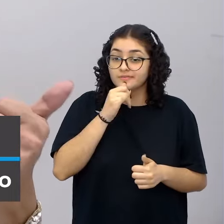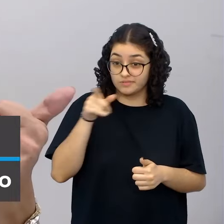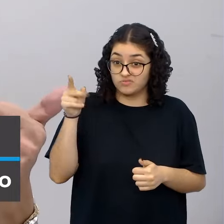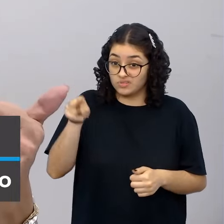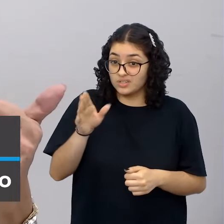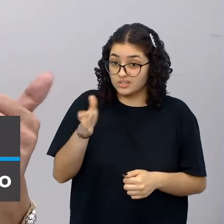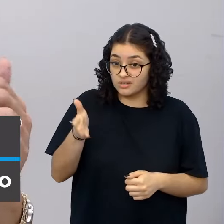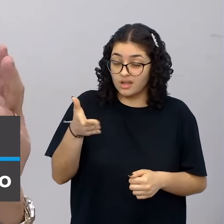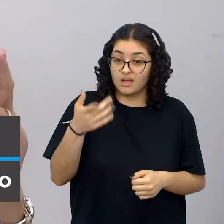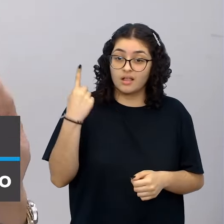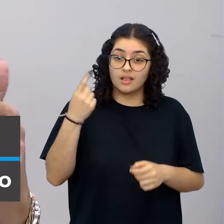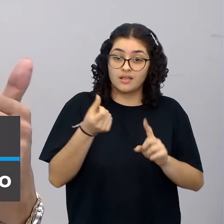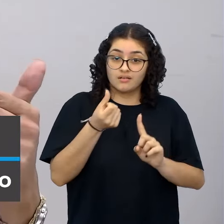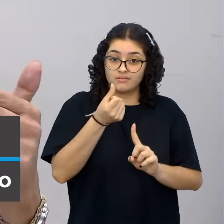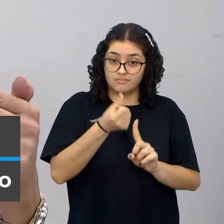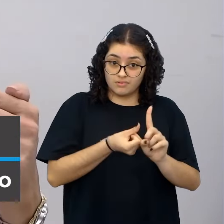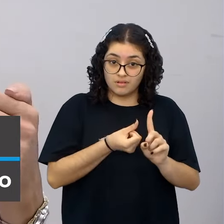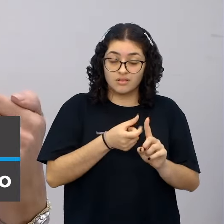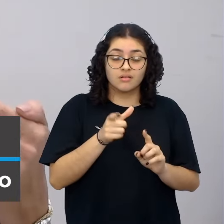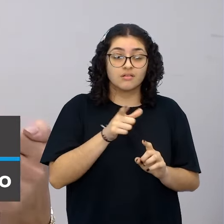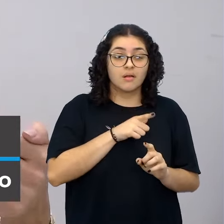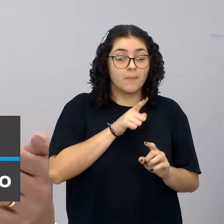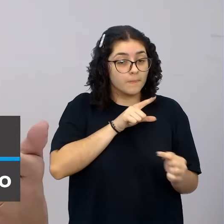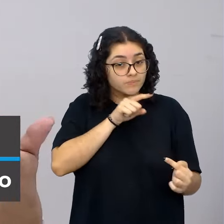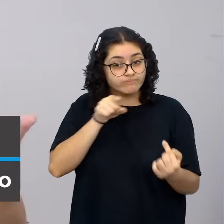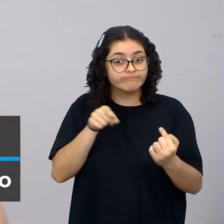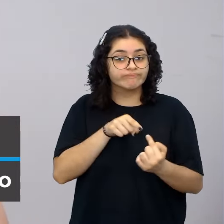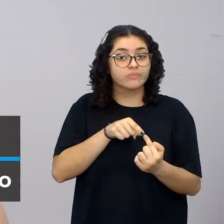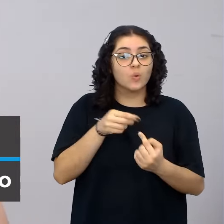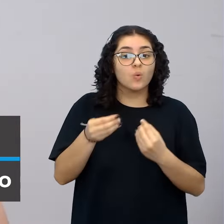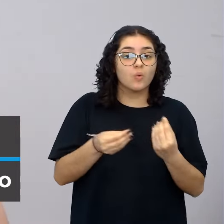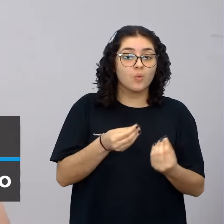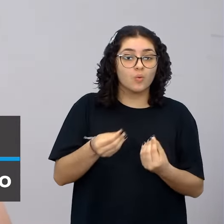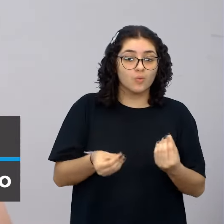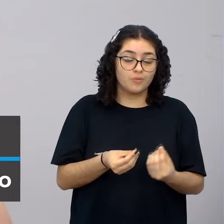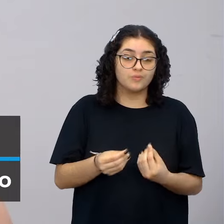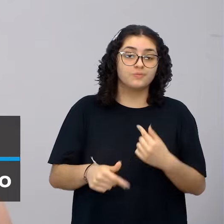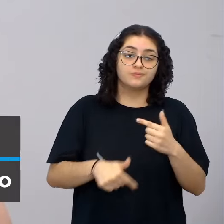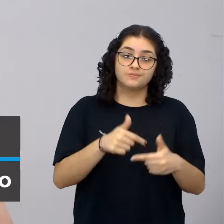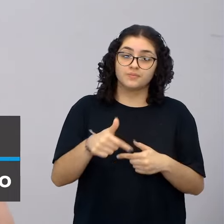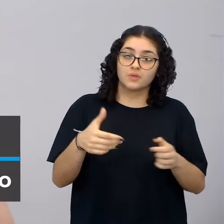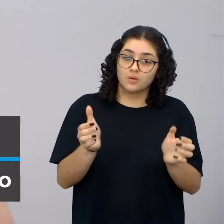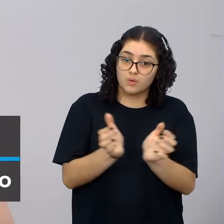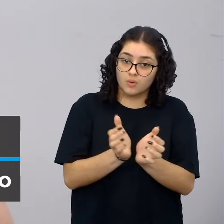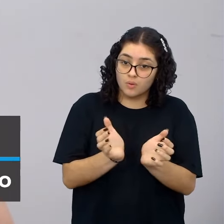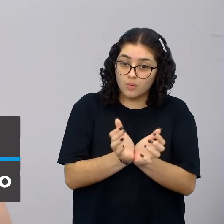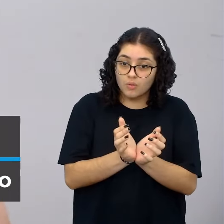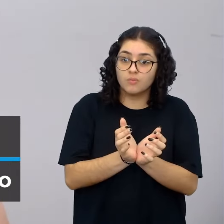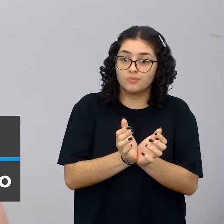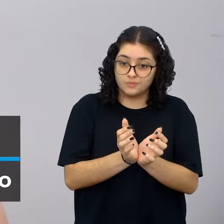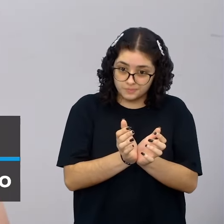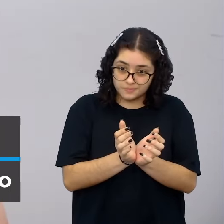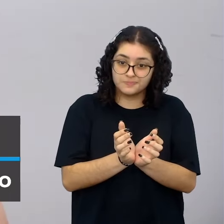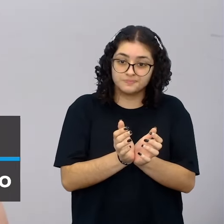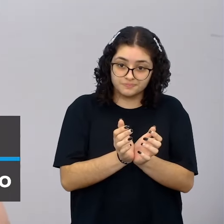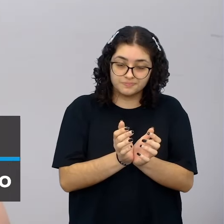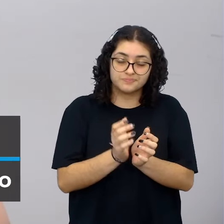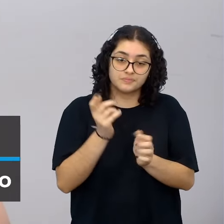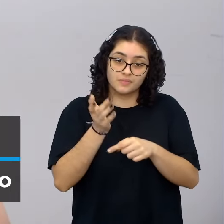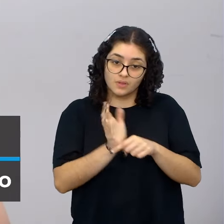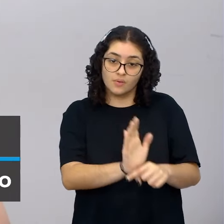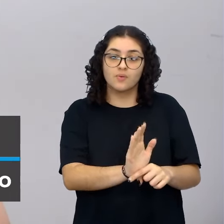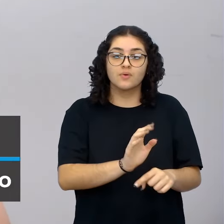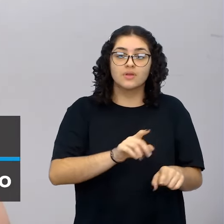viram, o primeiro semestre, ele vem todo com uma intenção de trabalhar os grupos de colaboração. A gente tem a intenção